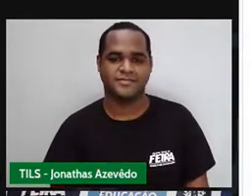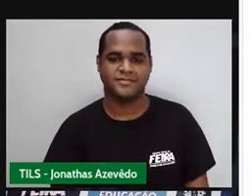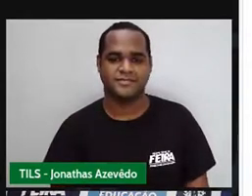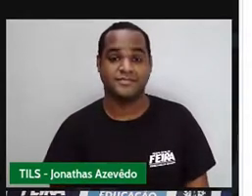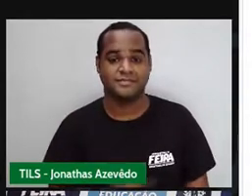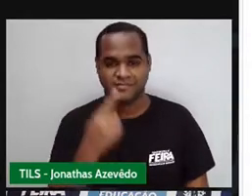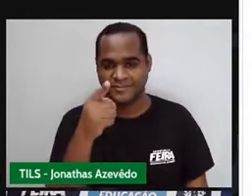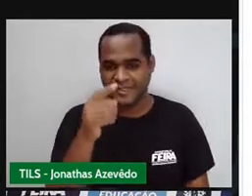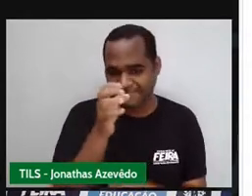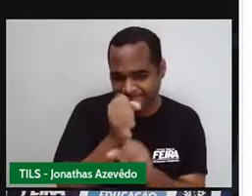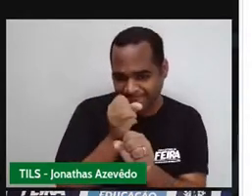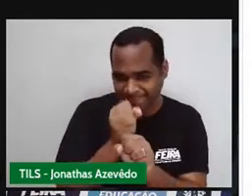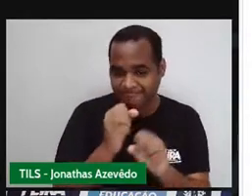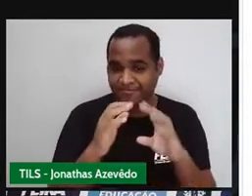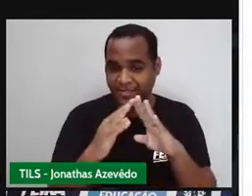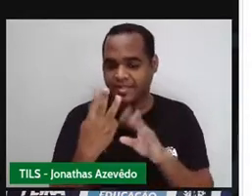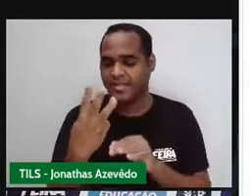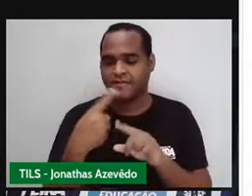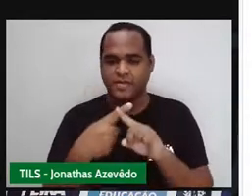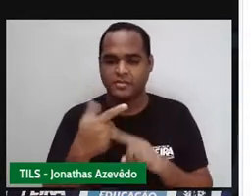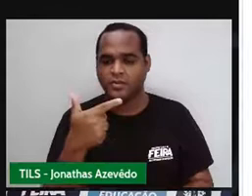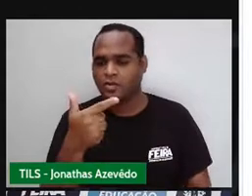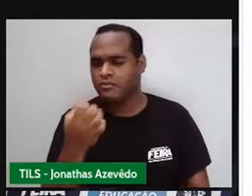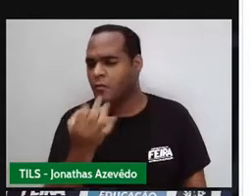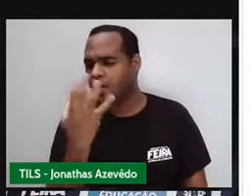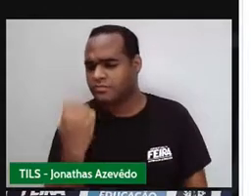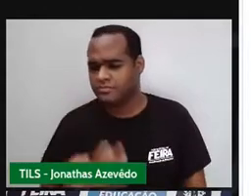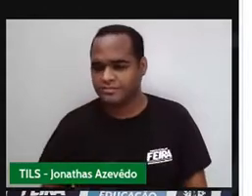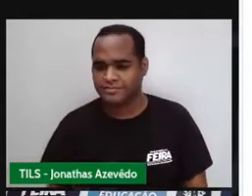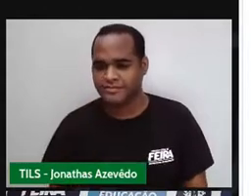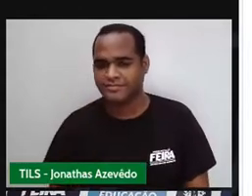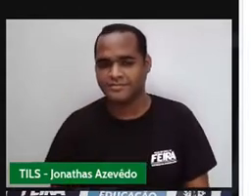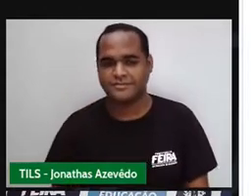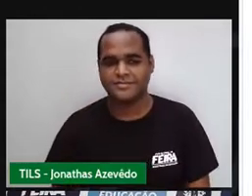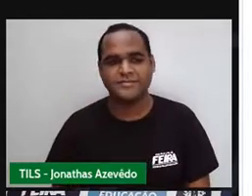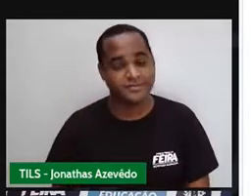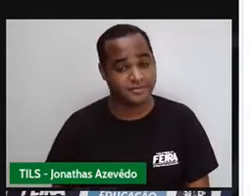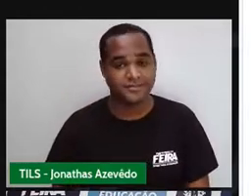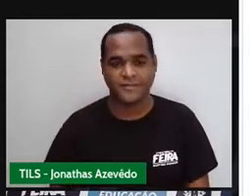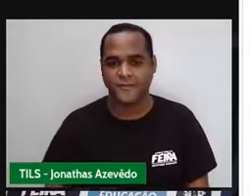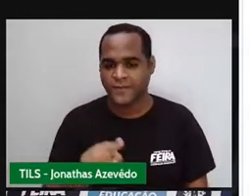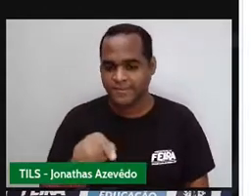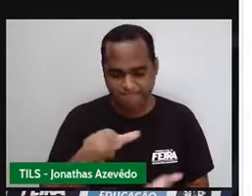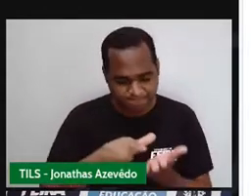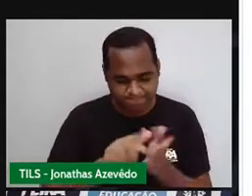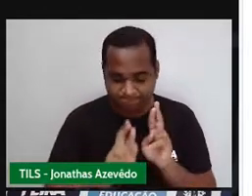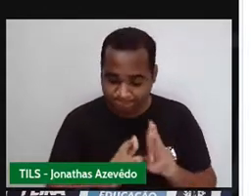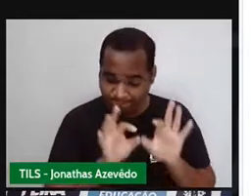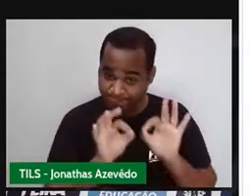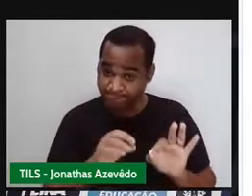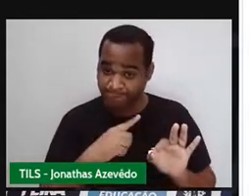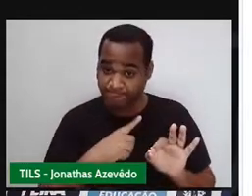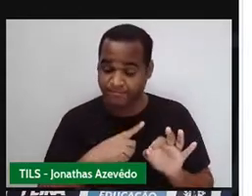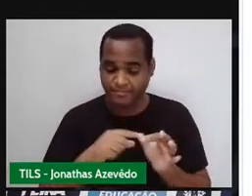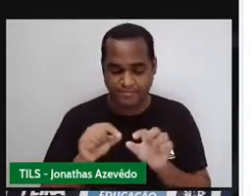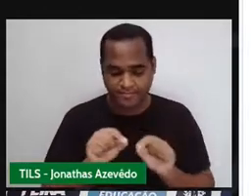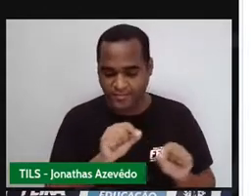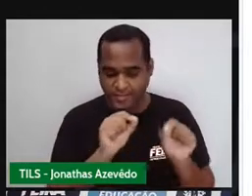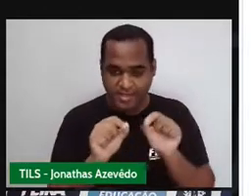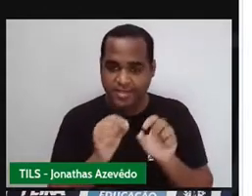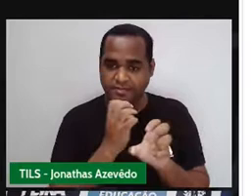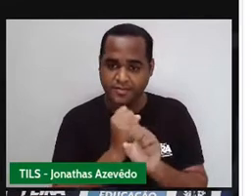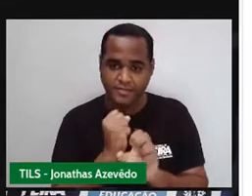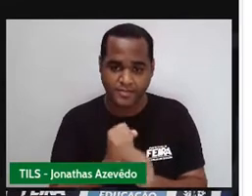boazinha três vezes 2 quanto é que dá isso bom você tá as cunhado aí você tá fazendo seu